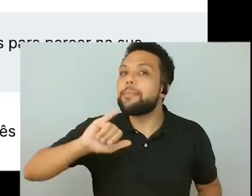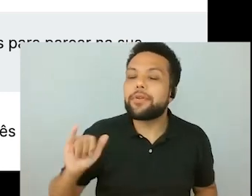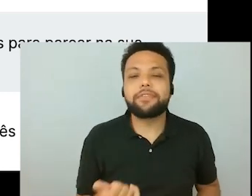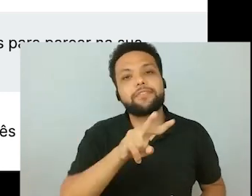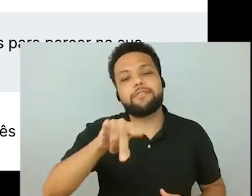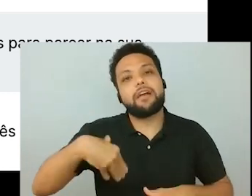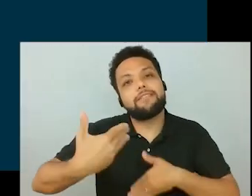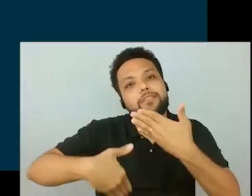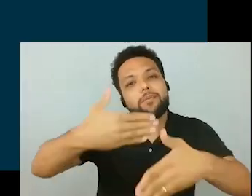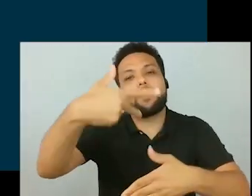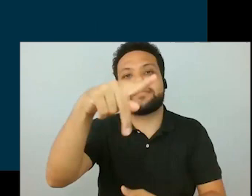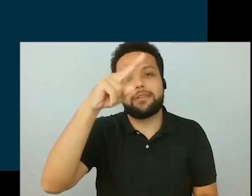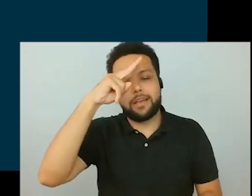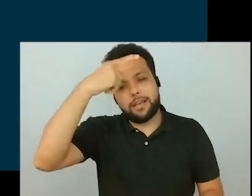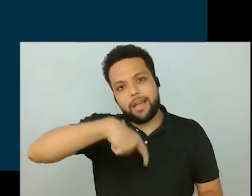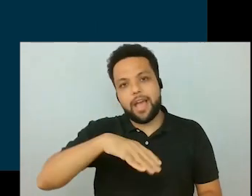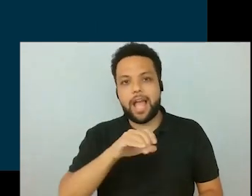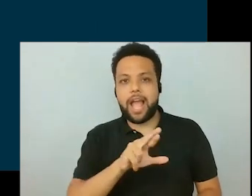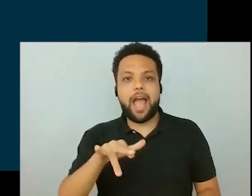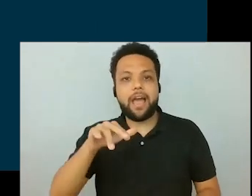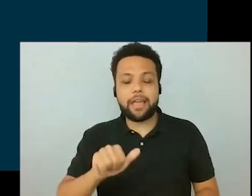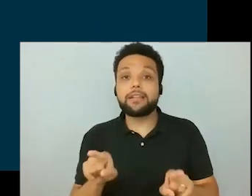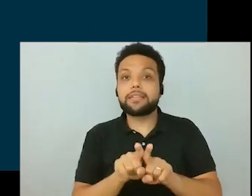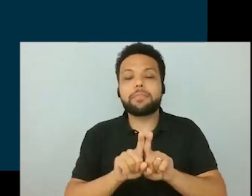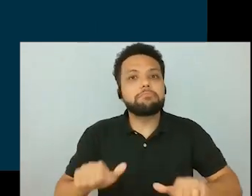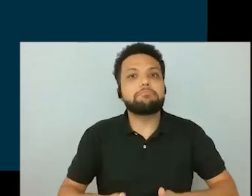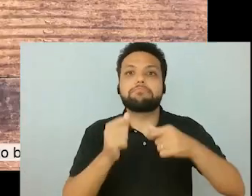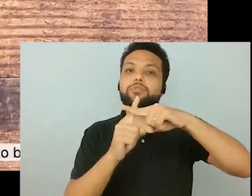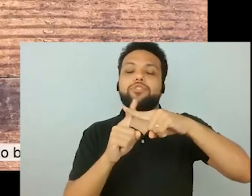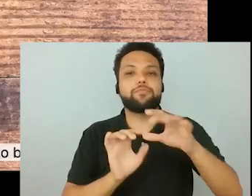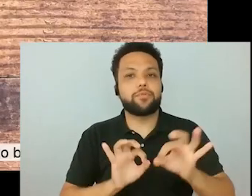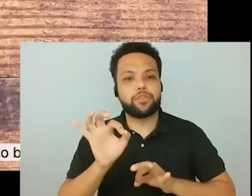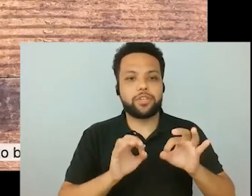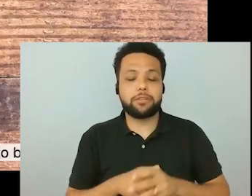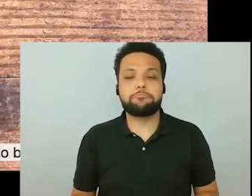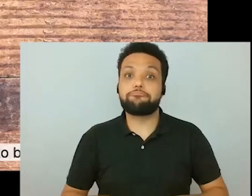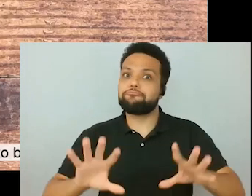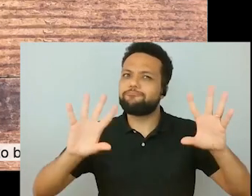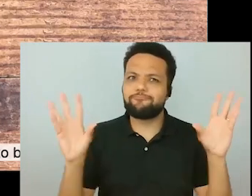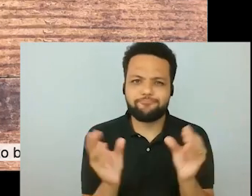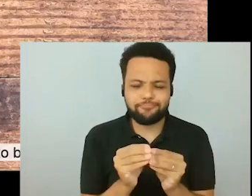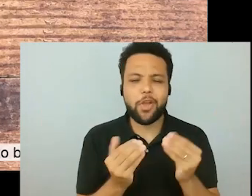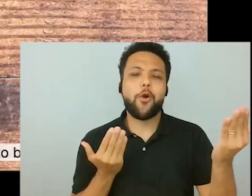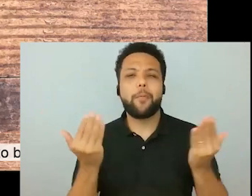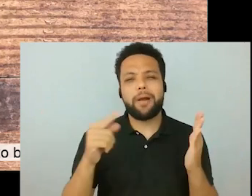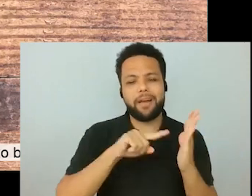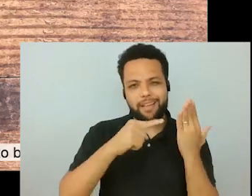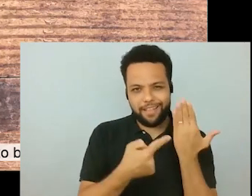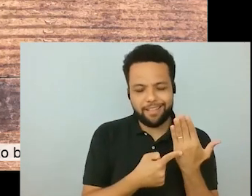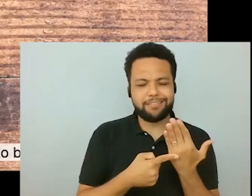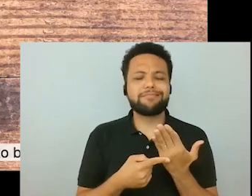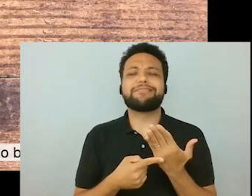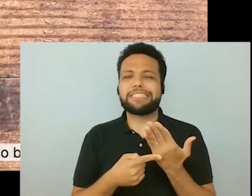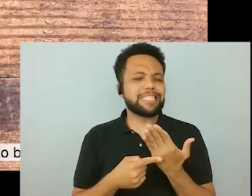projeto. E para concluir, eu quero terminar com uma analogia de carpintaria. Começou com restaurante e acabou